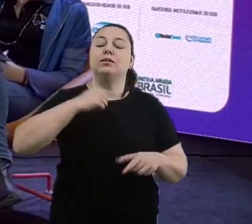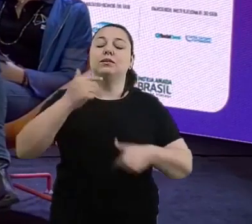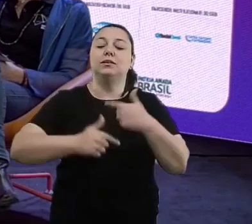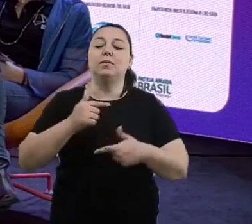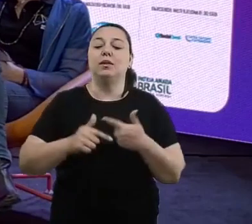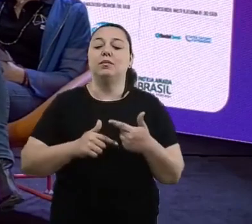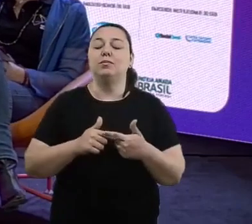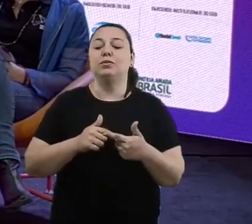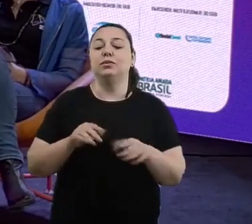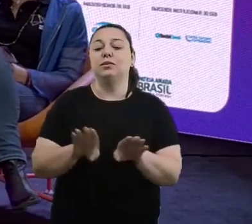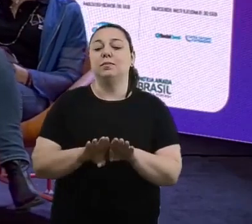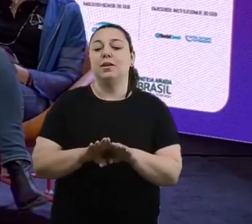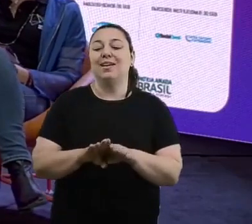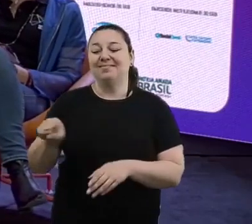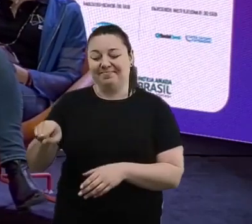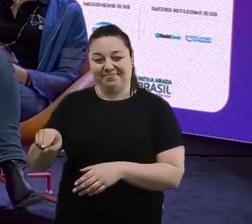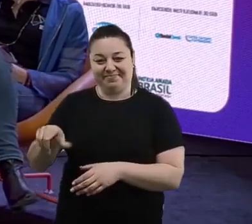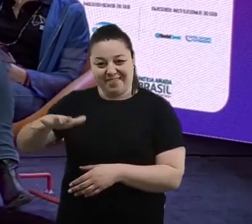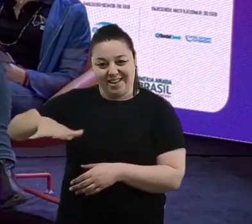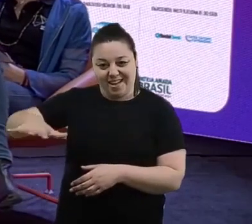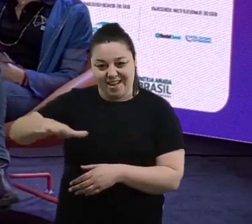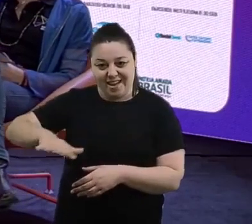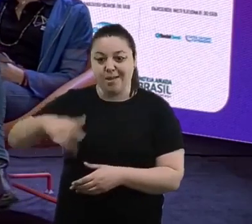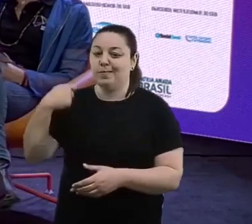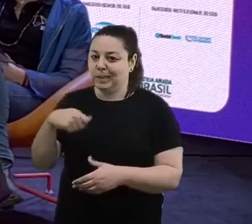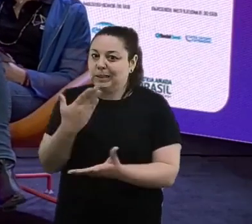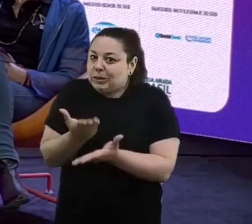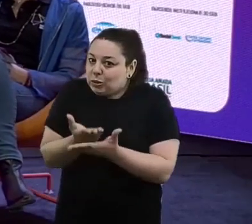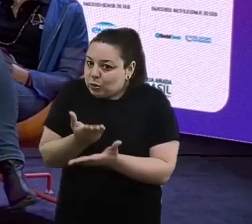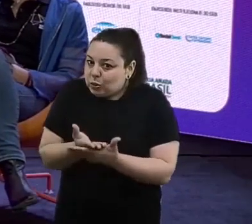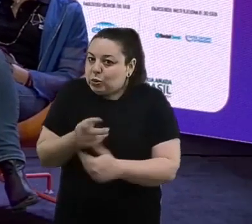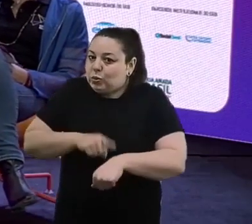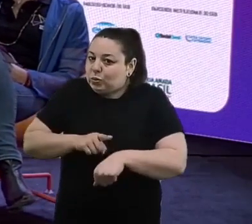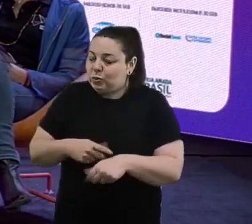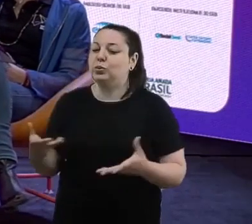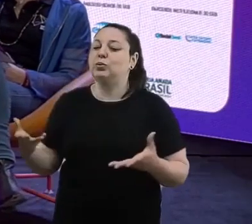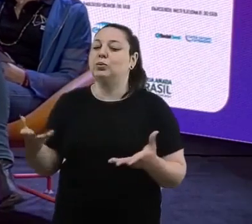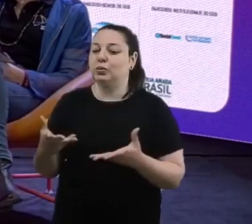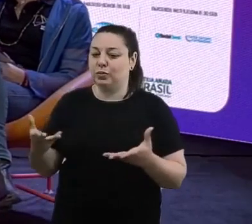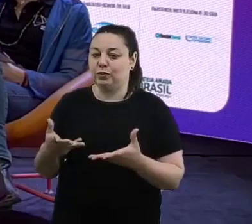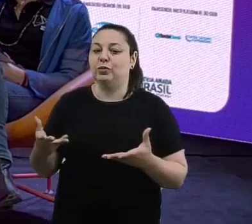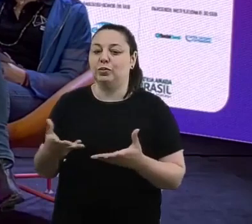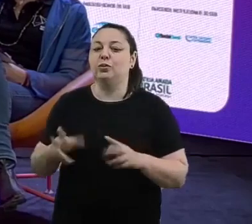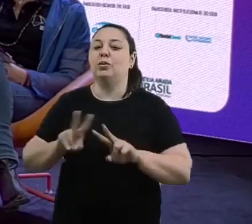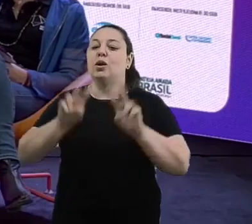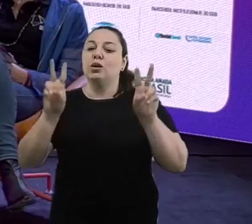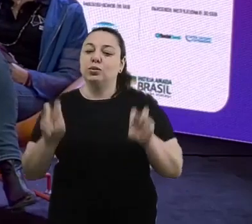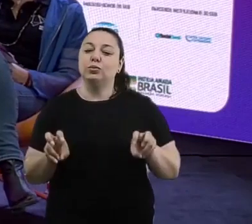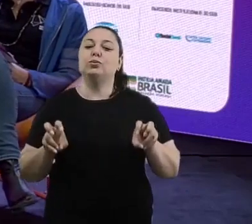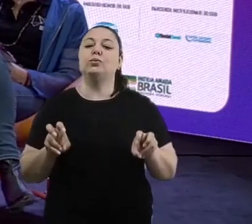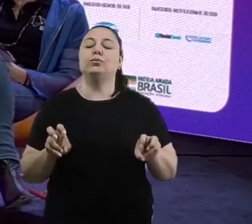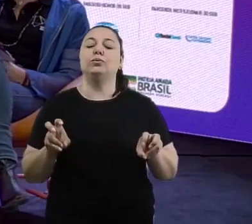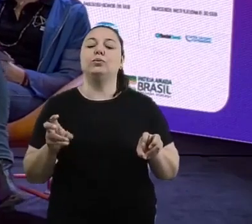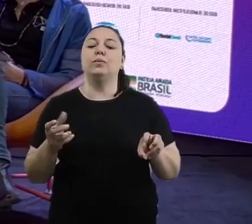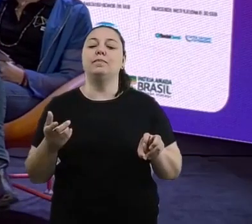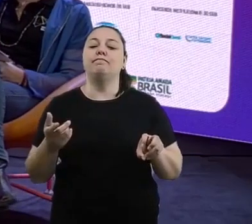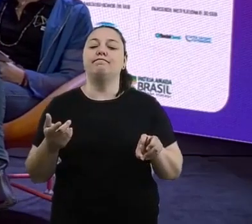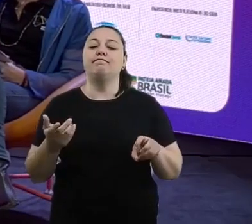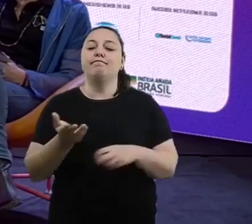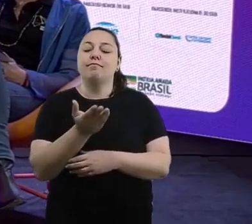análise dos dados, de limpeza dos dados tomou um tempo muito grande, mas algo já começou a ser desenvolvido, e o que a gente pretende